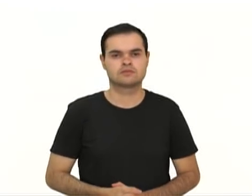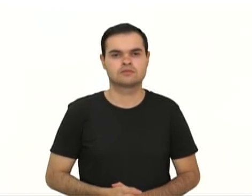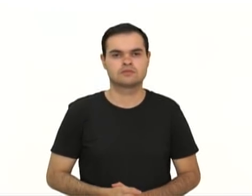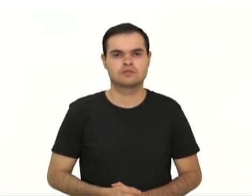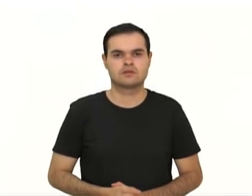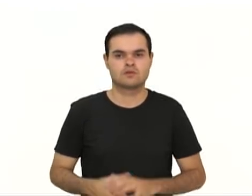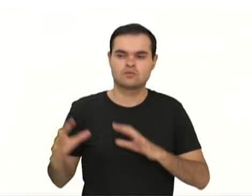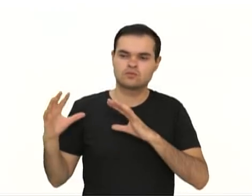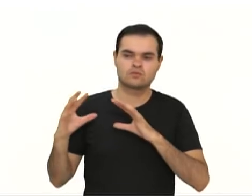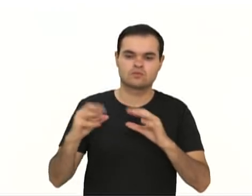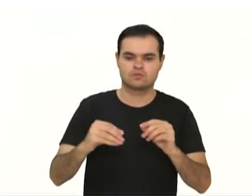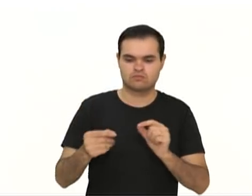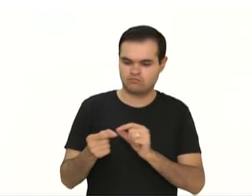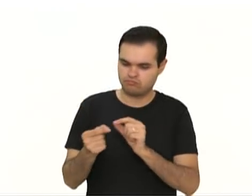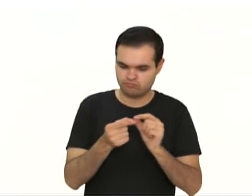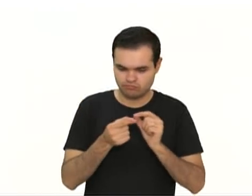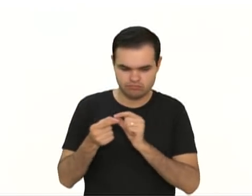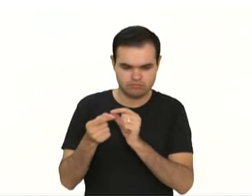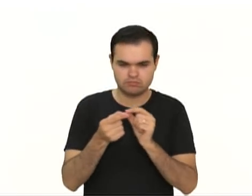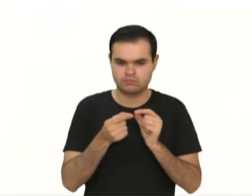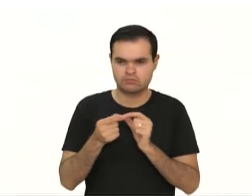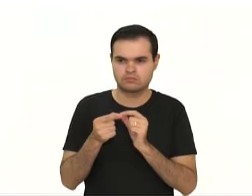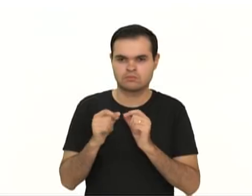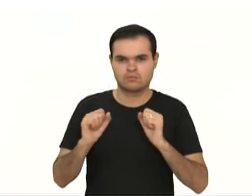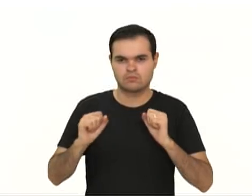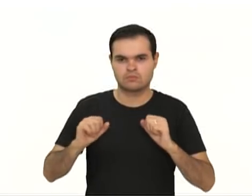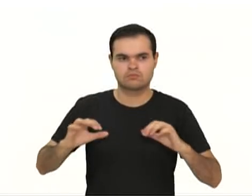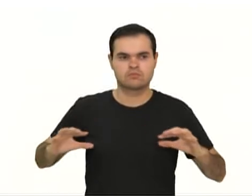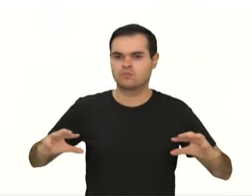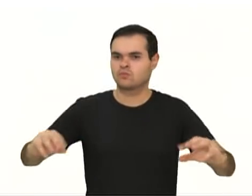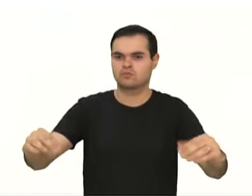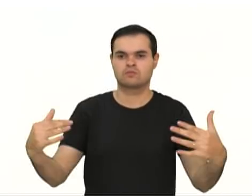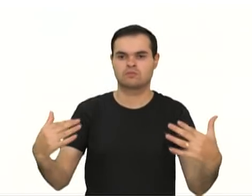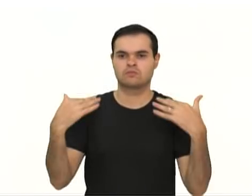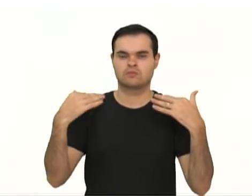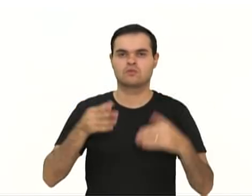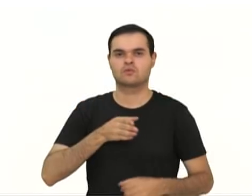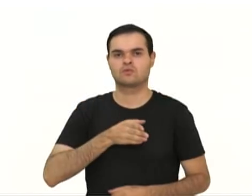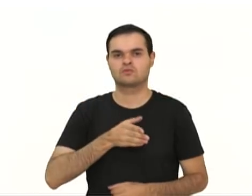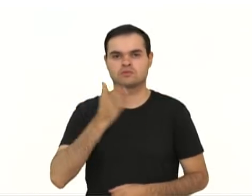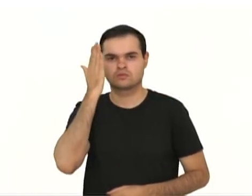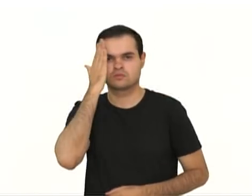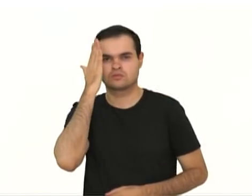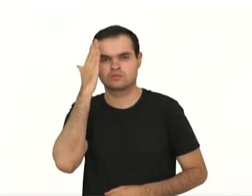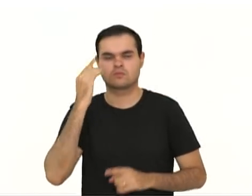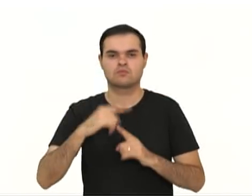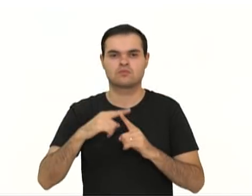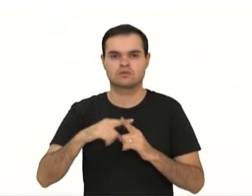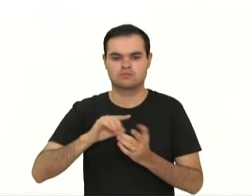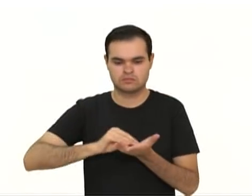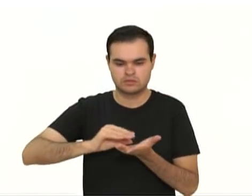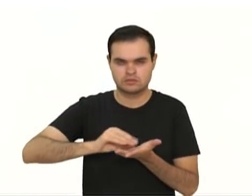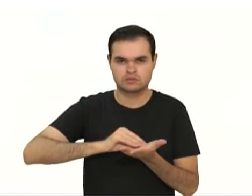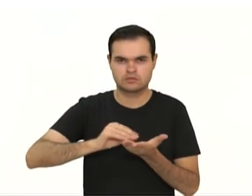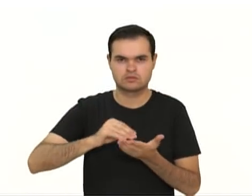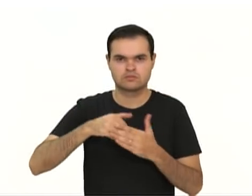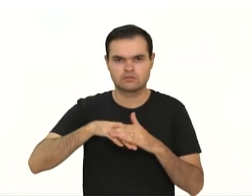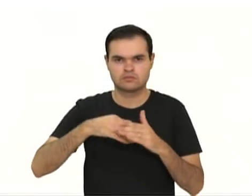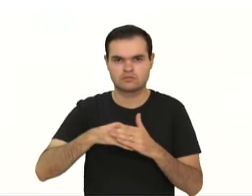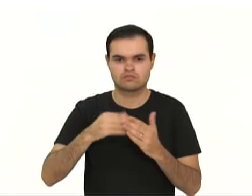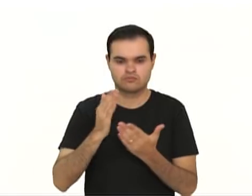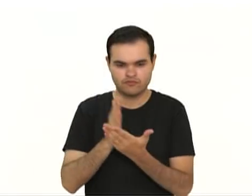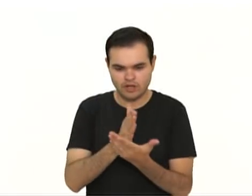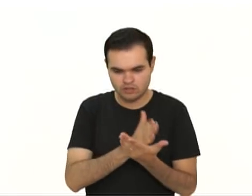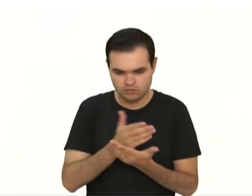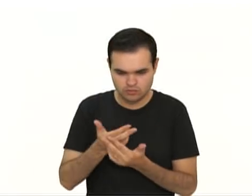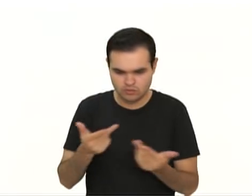Tudo o que fazemos pode ser do conhecimento de todos, já que o registro de dados e fatos se tornou simples